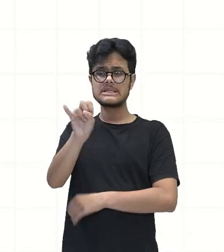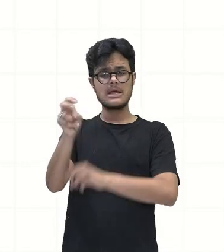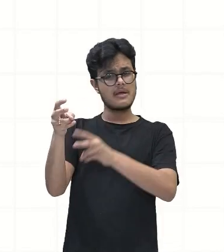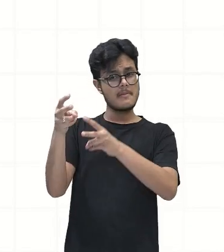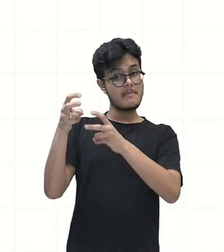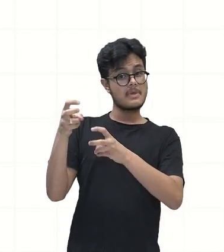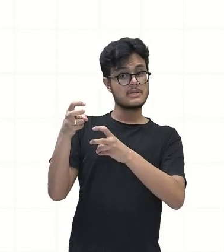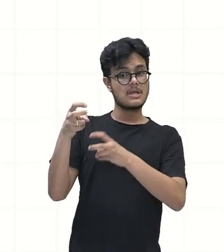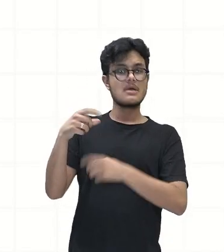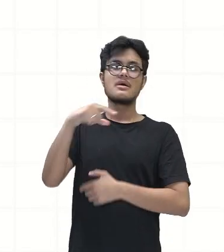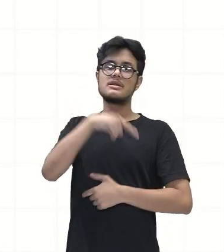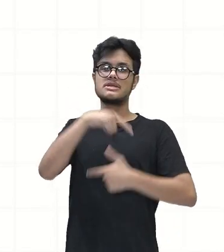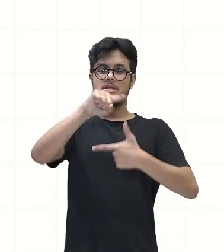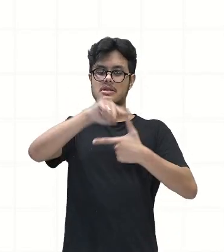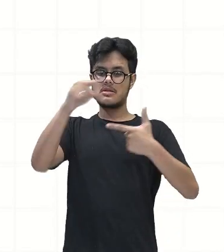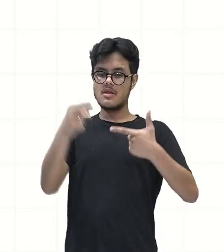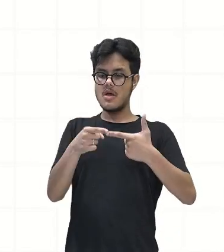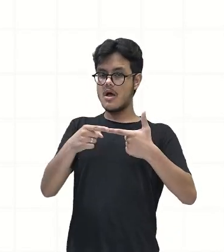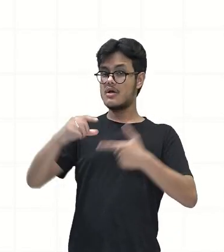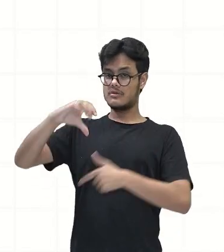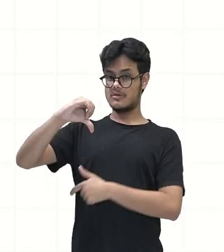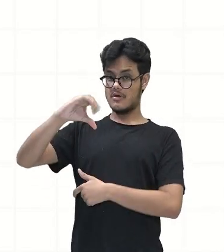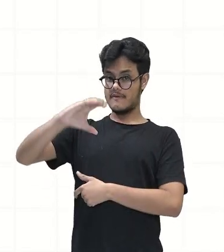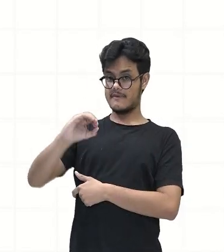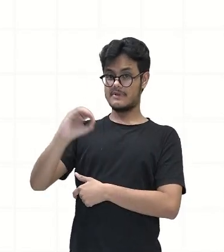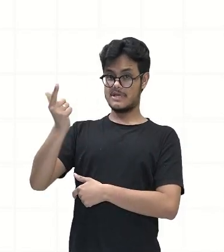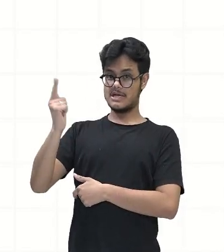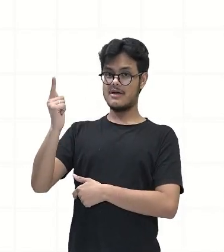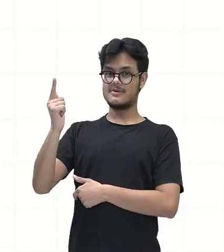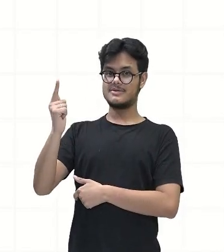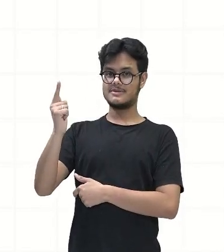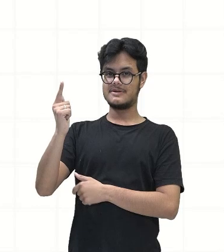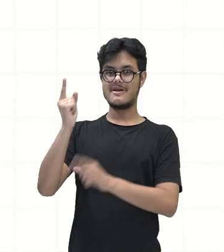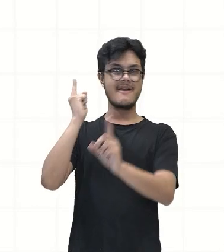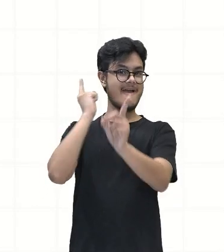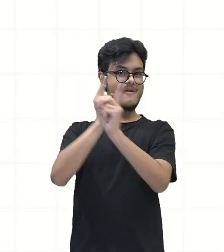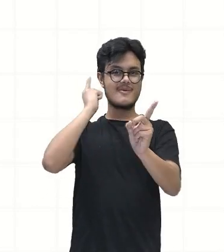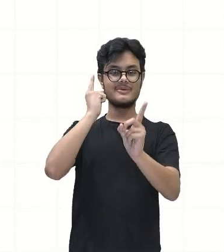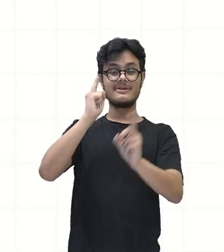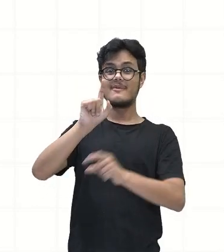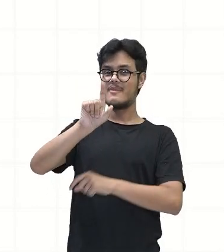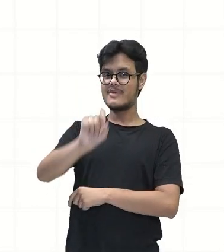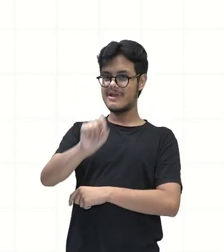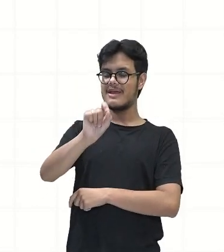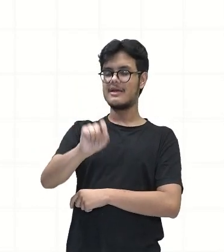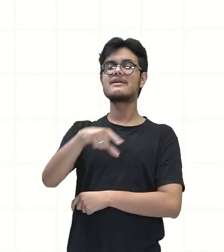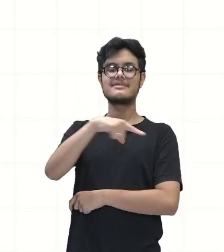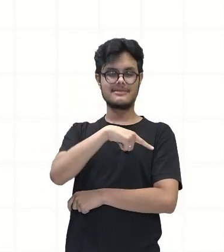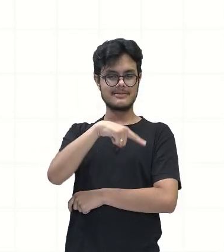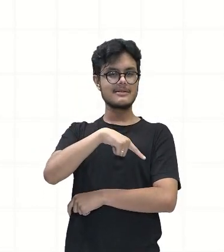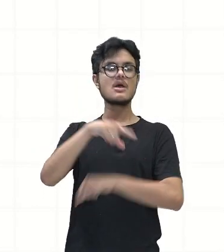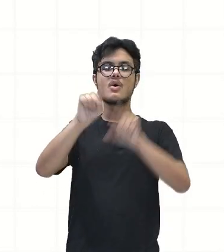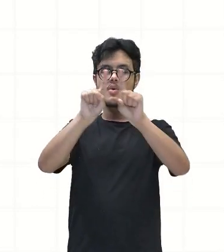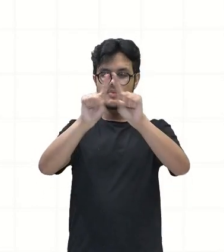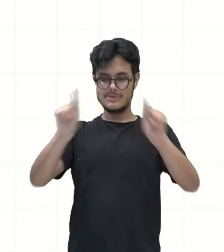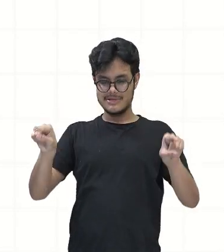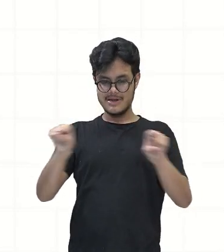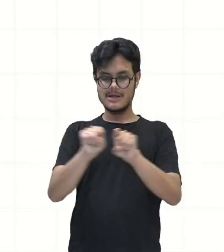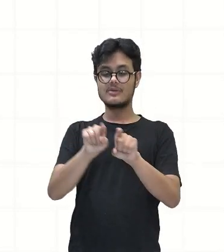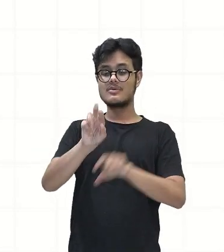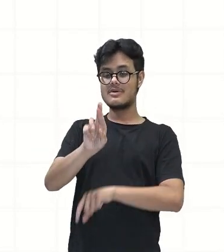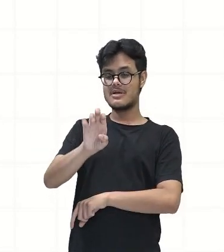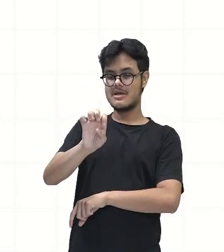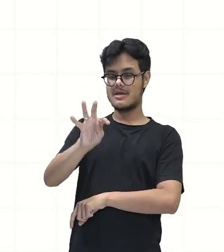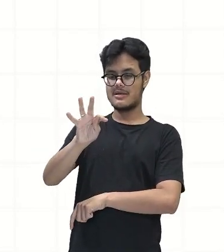quadrado a gente traçou a diagonal, no triângulo equilátero a gente vai traçar a altura. Aí, quando a gente traça a altura, é como se